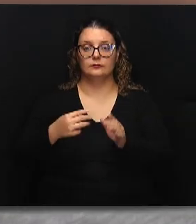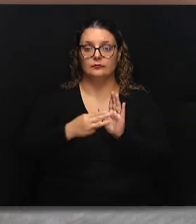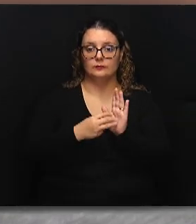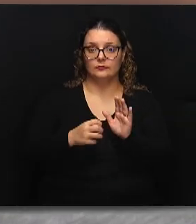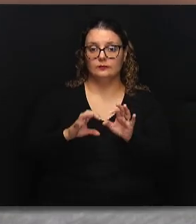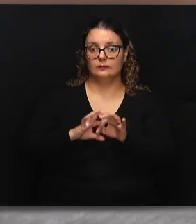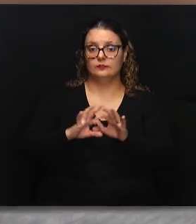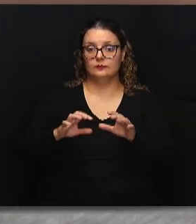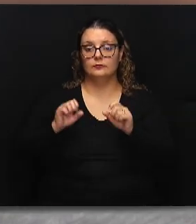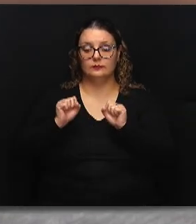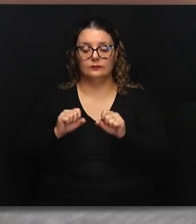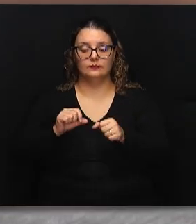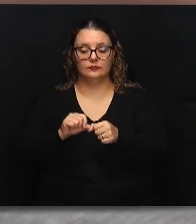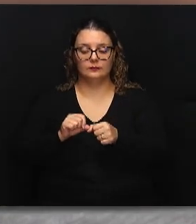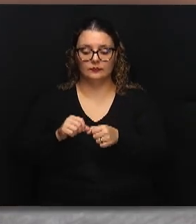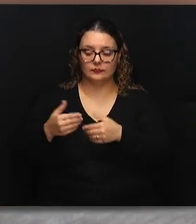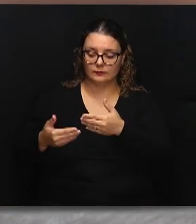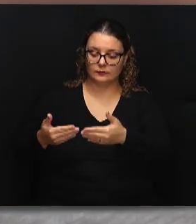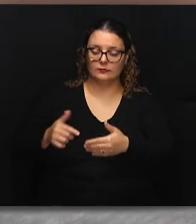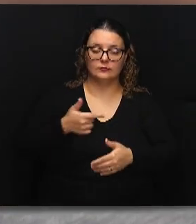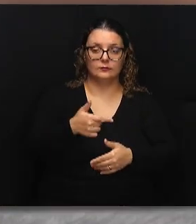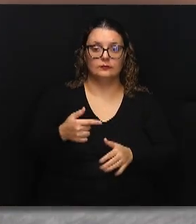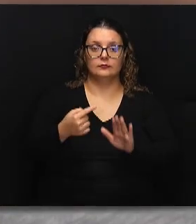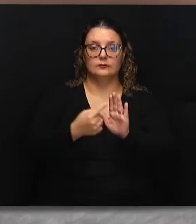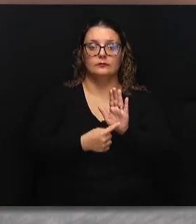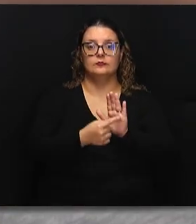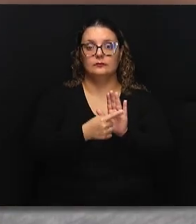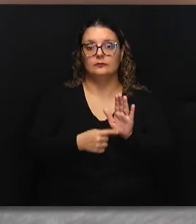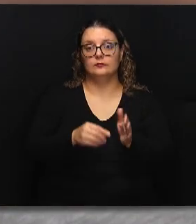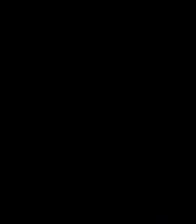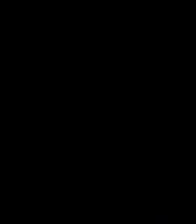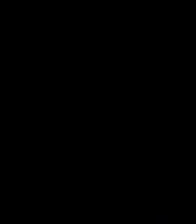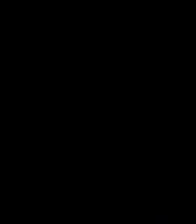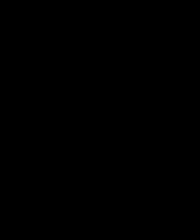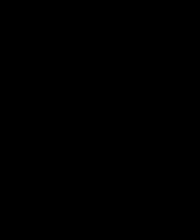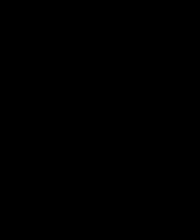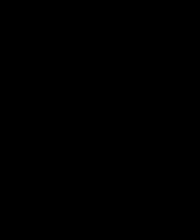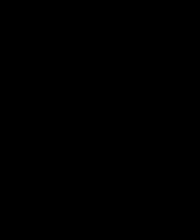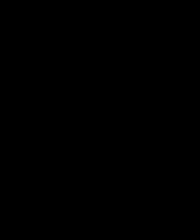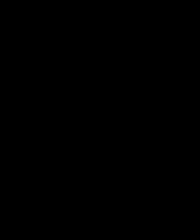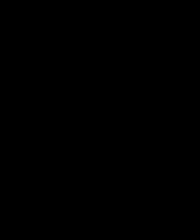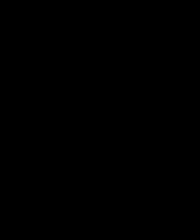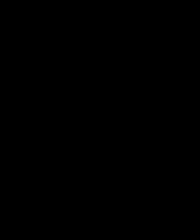possa fazer os procedimentos e não tenha necessidade de cancelar por falta de um leito disponível.